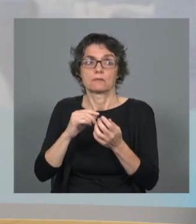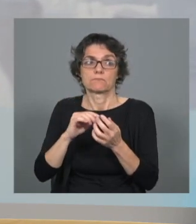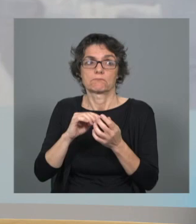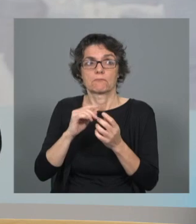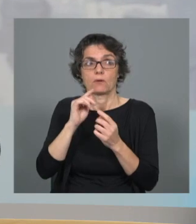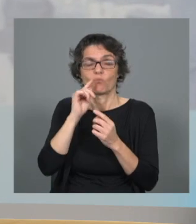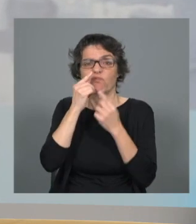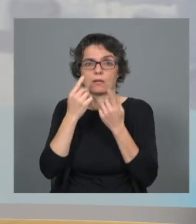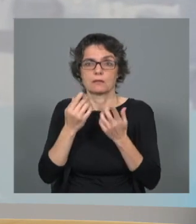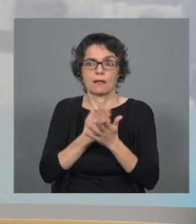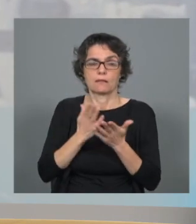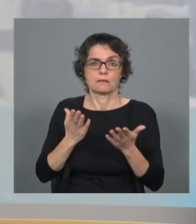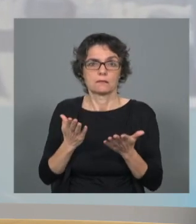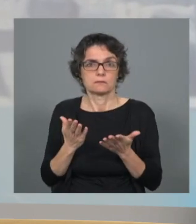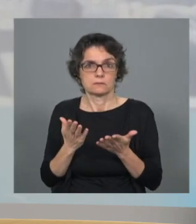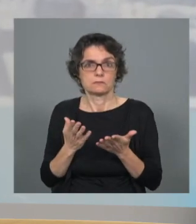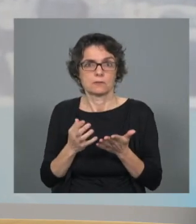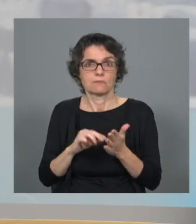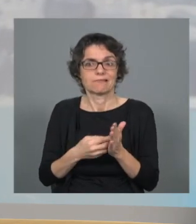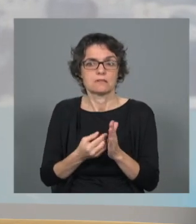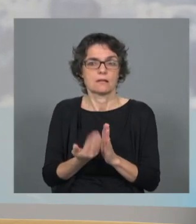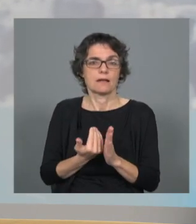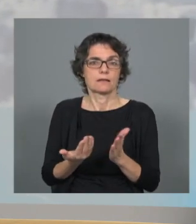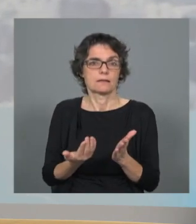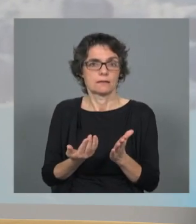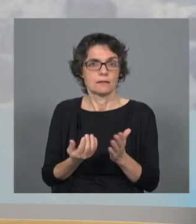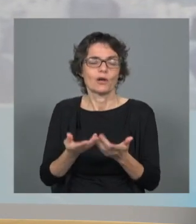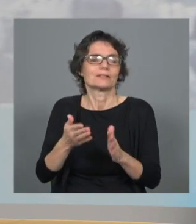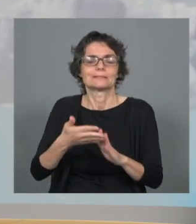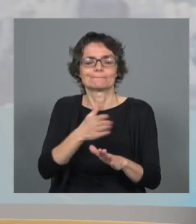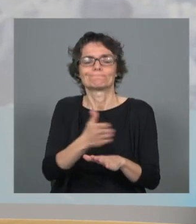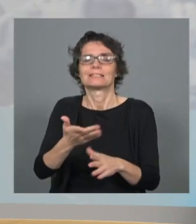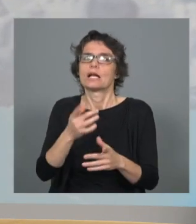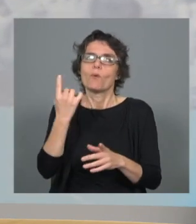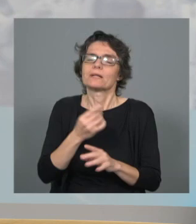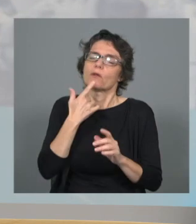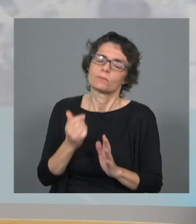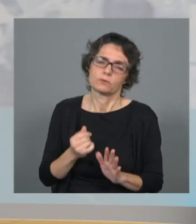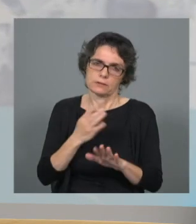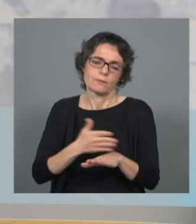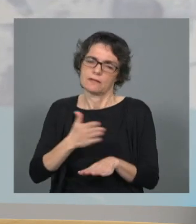Nós neste momento, sem estado de emergência, também não pode haver várias coisas obrigatórias, mas